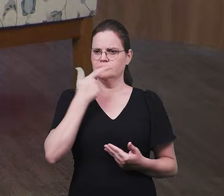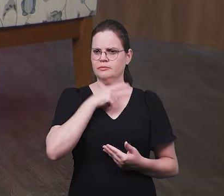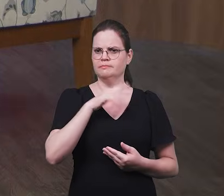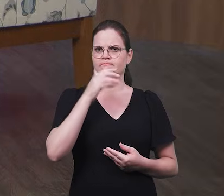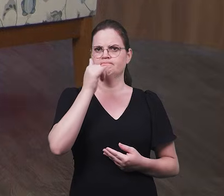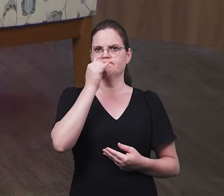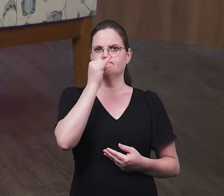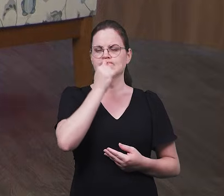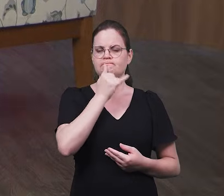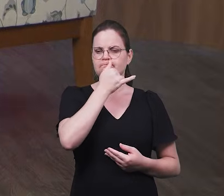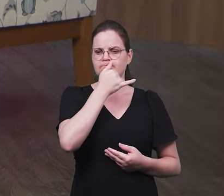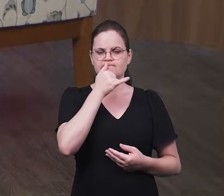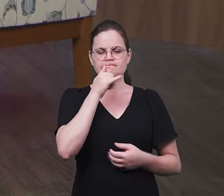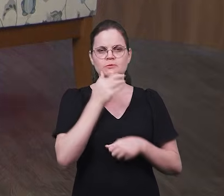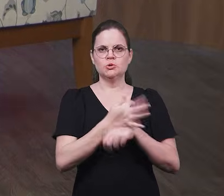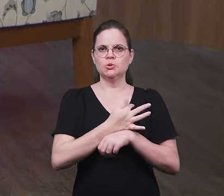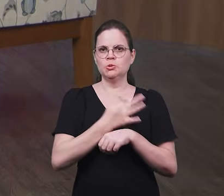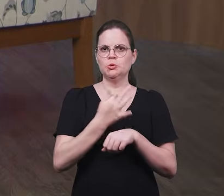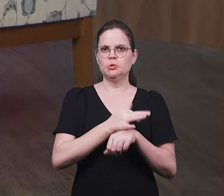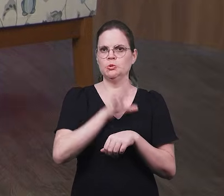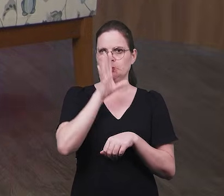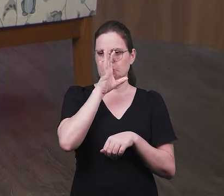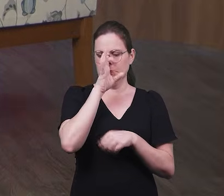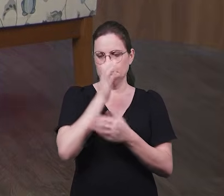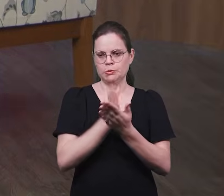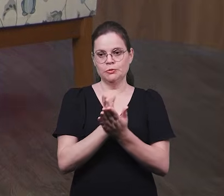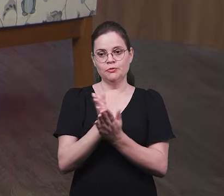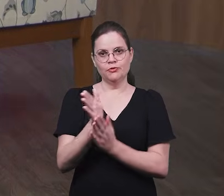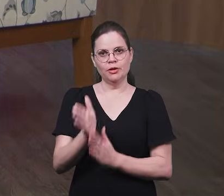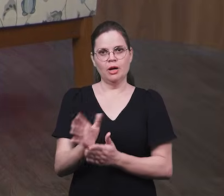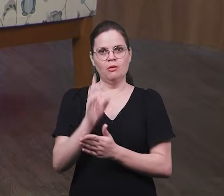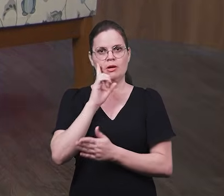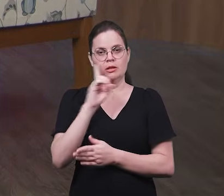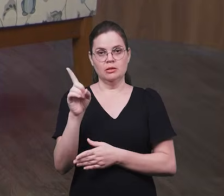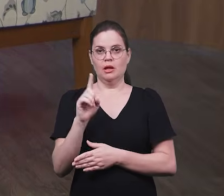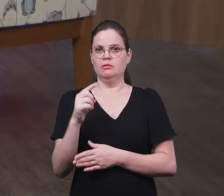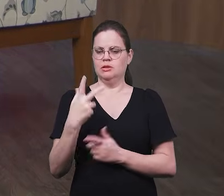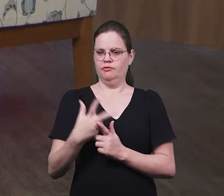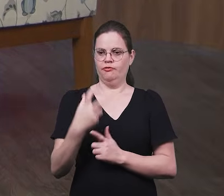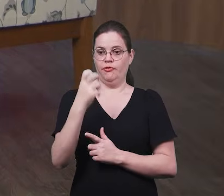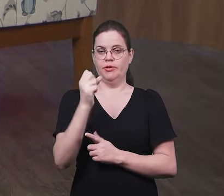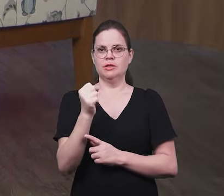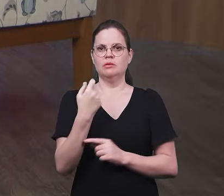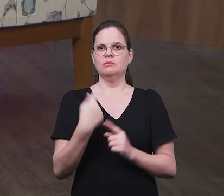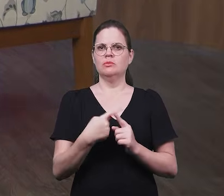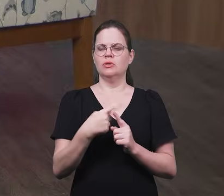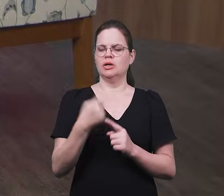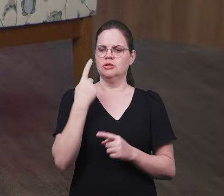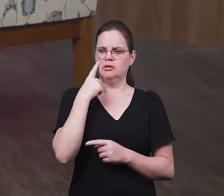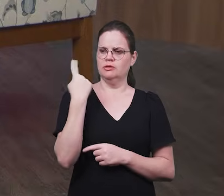se portar, vencer, todos eles foram vencedores, diante de um reino onde era